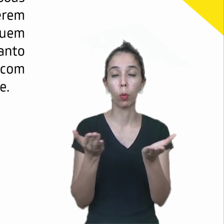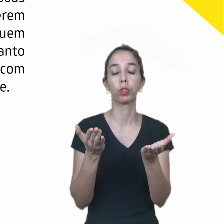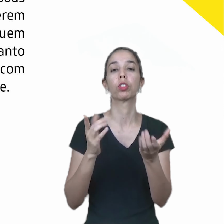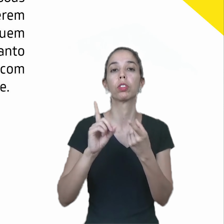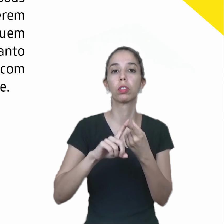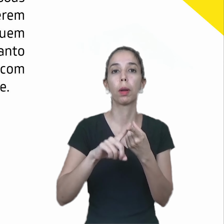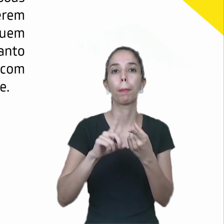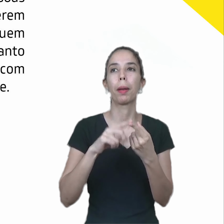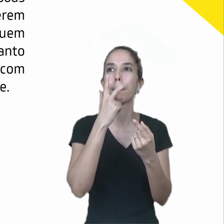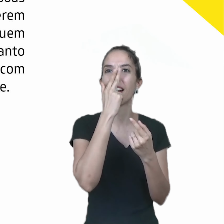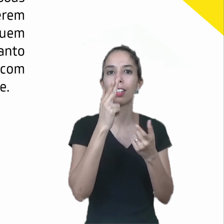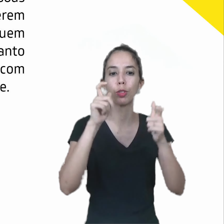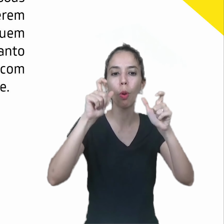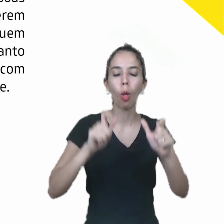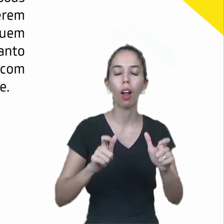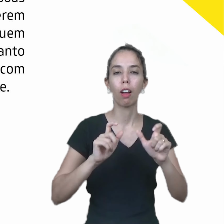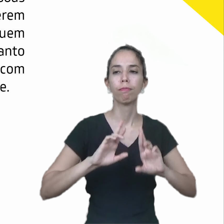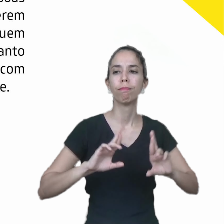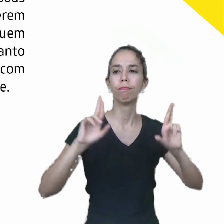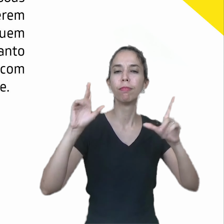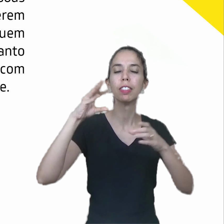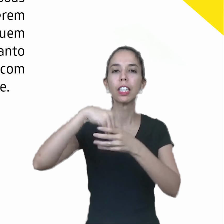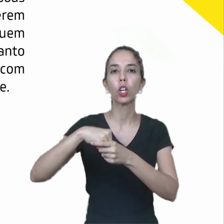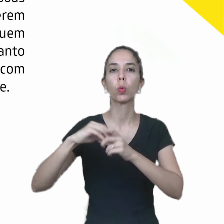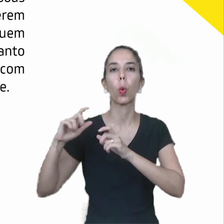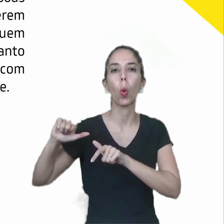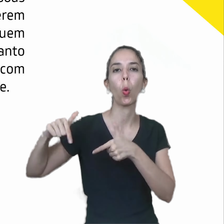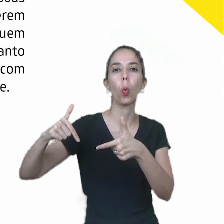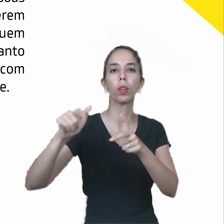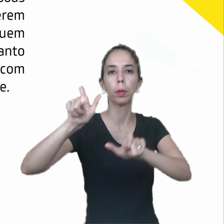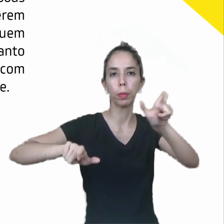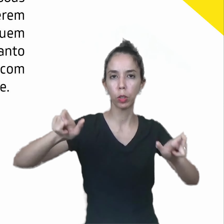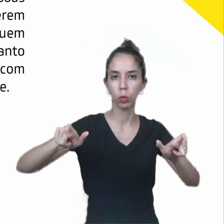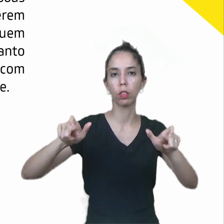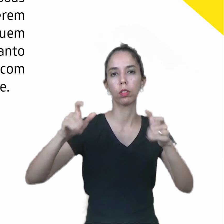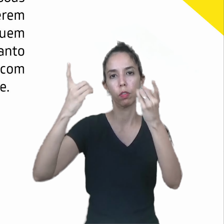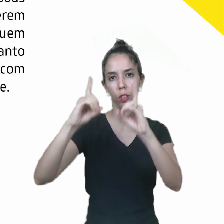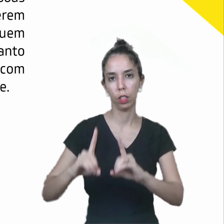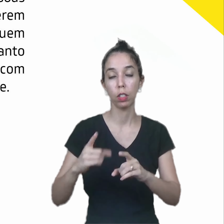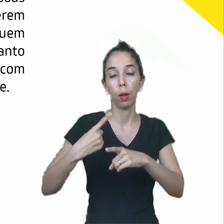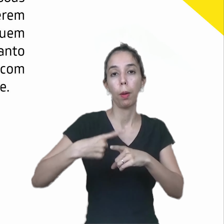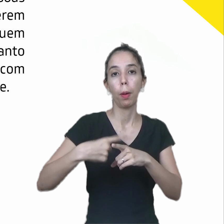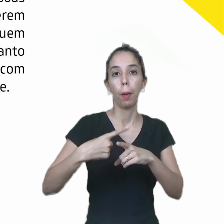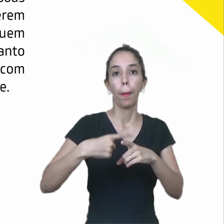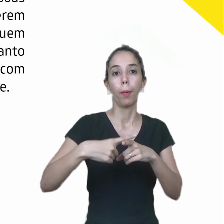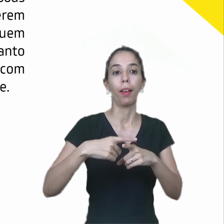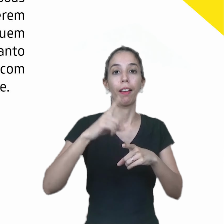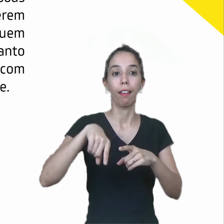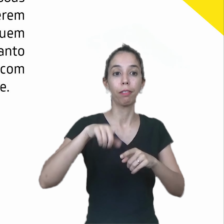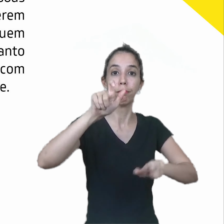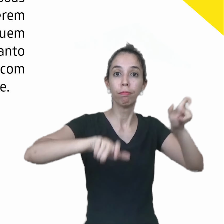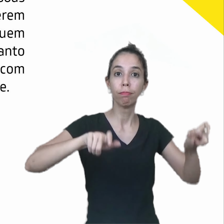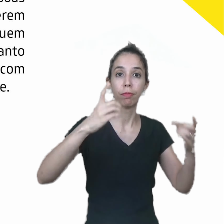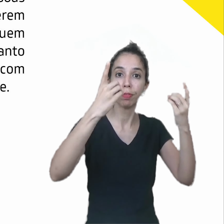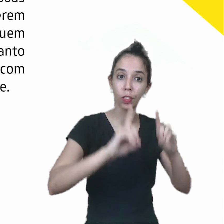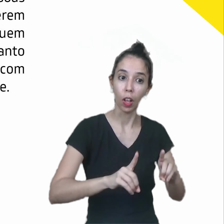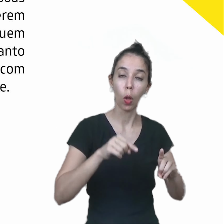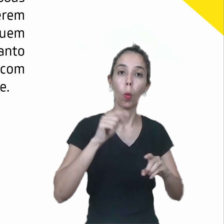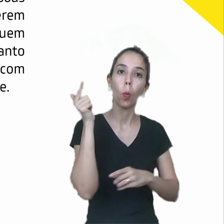atualmente também gera um lugar alheio dentro da luta das pessoas com deficiência Pelo mesmo motivo de serem pessoas com